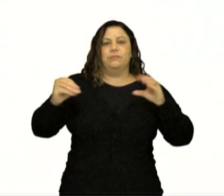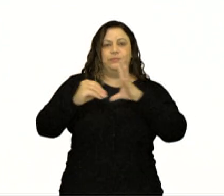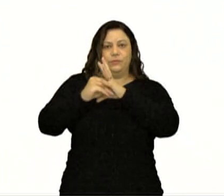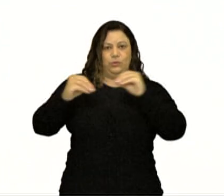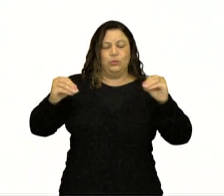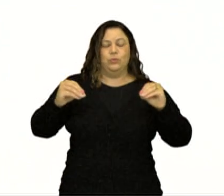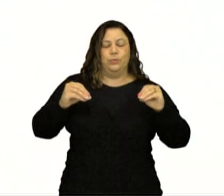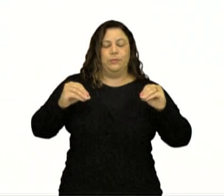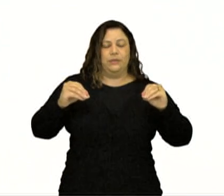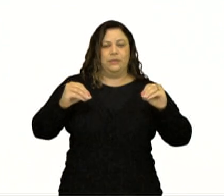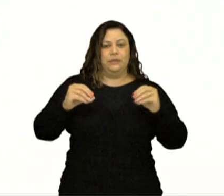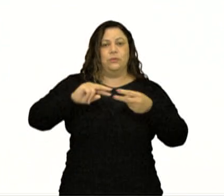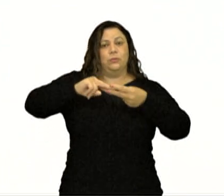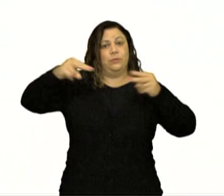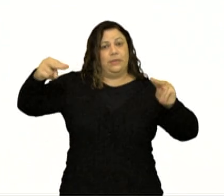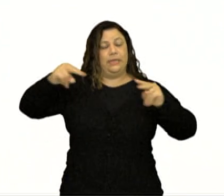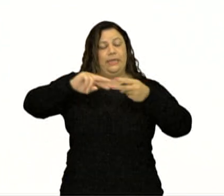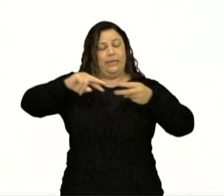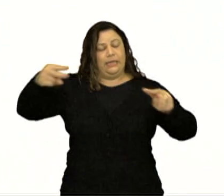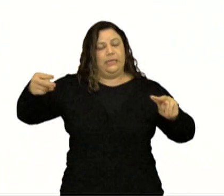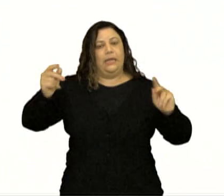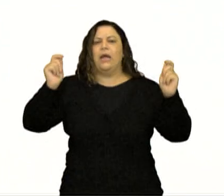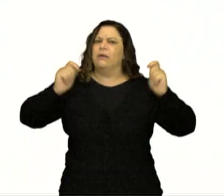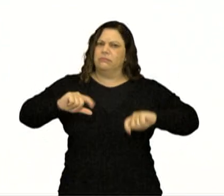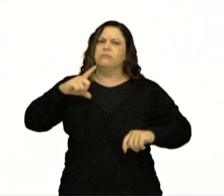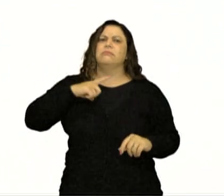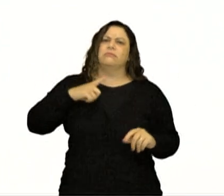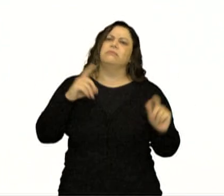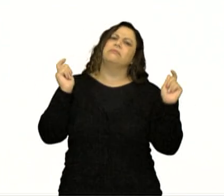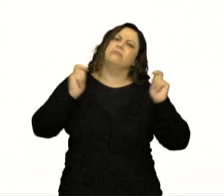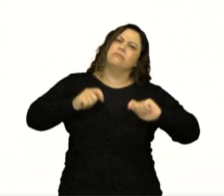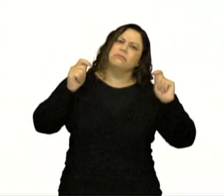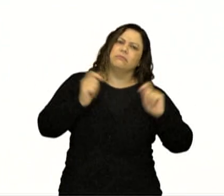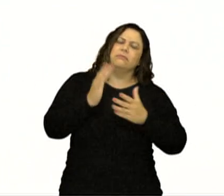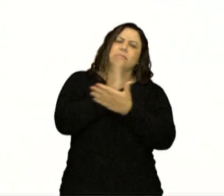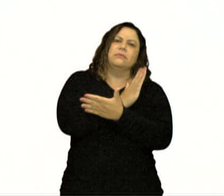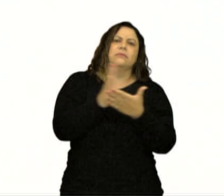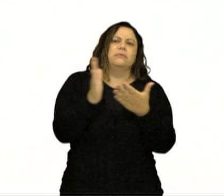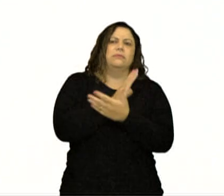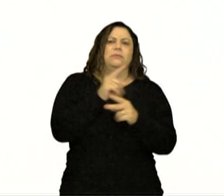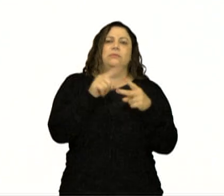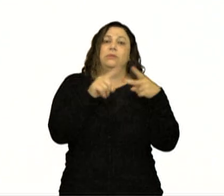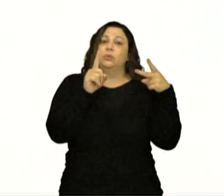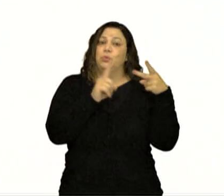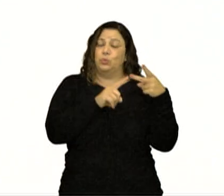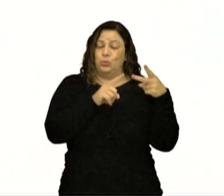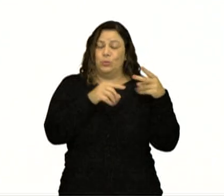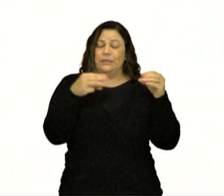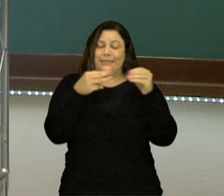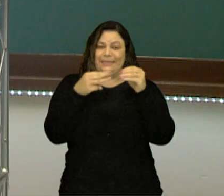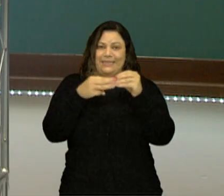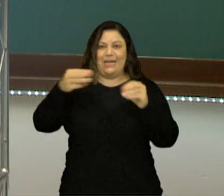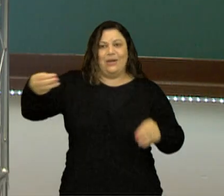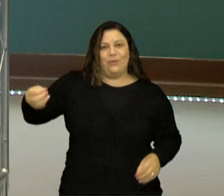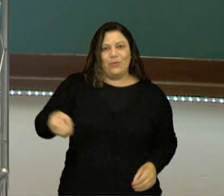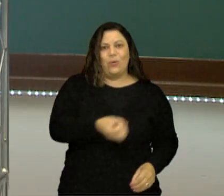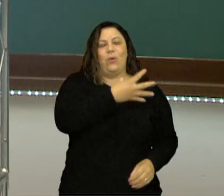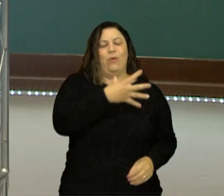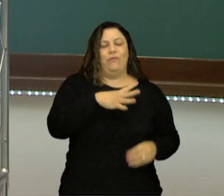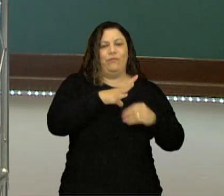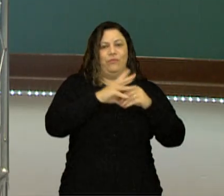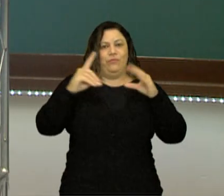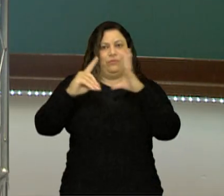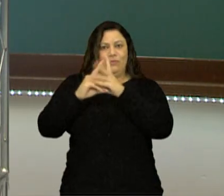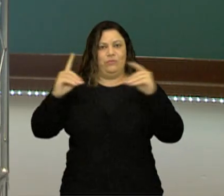genético, do DNA, para que haja a possibilidade de repartir em duas células novas, então tem que duplicar para produzir duas com a